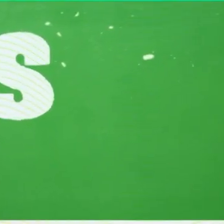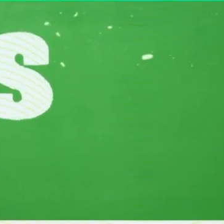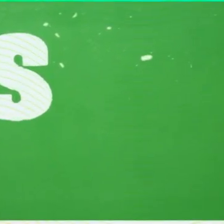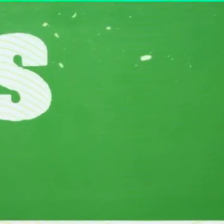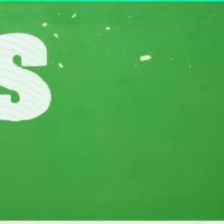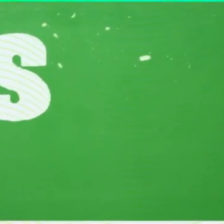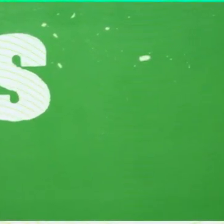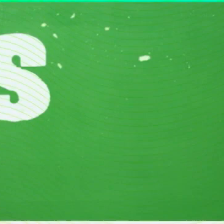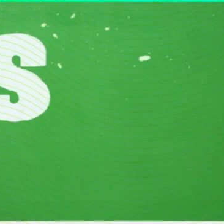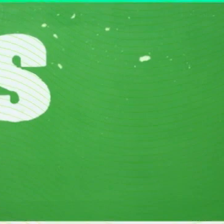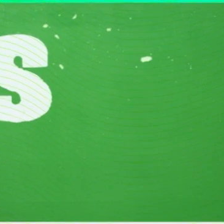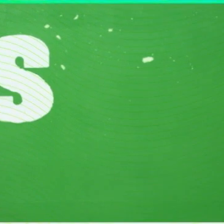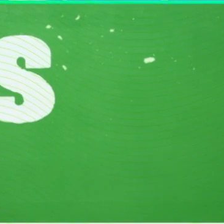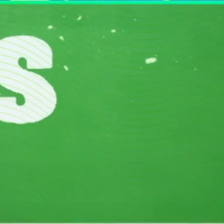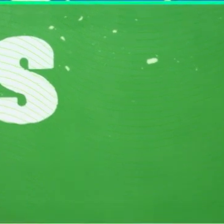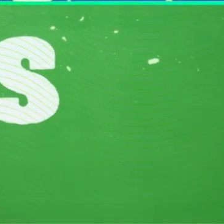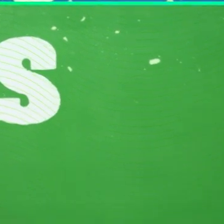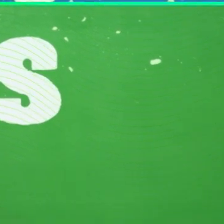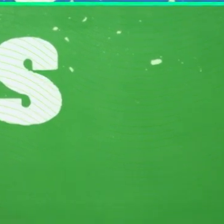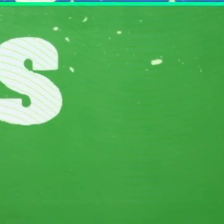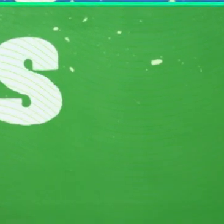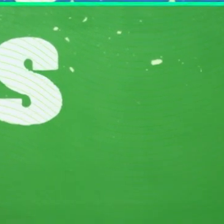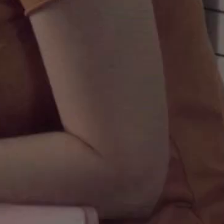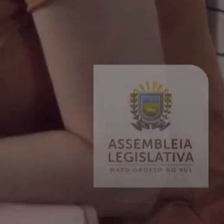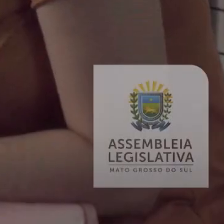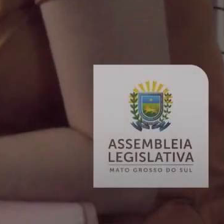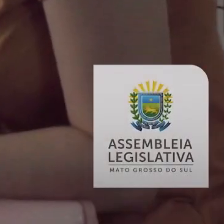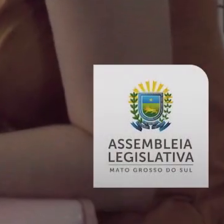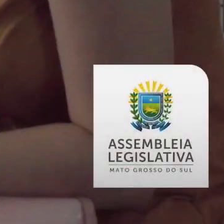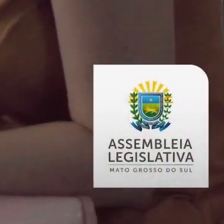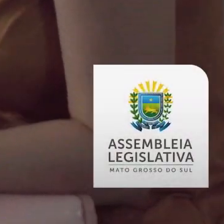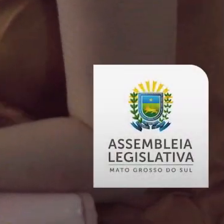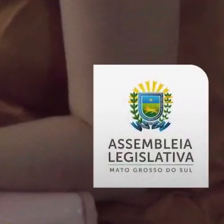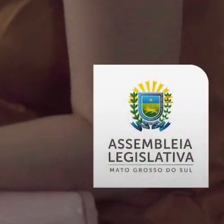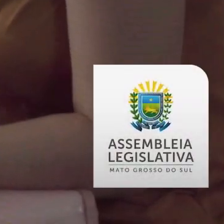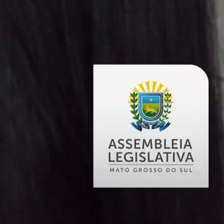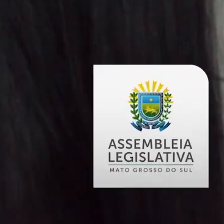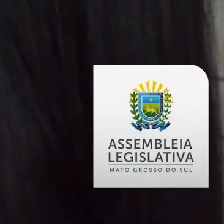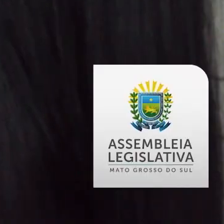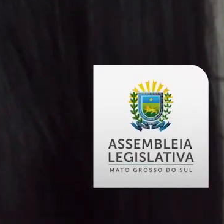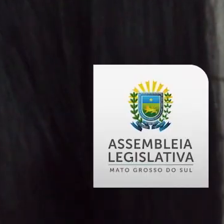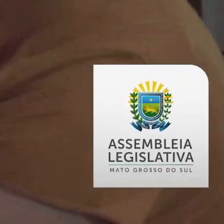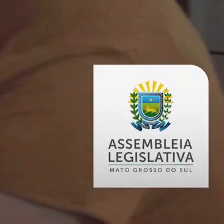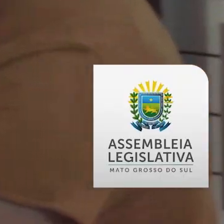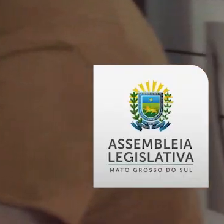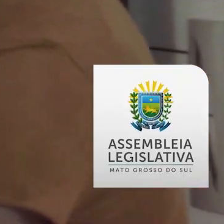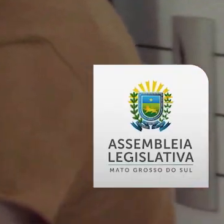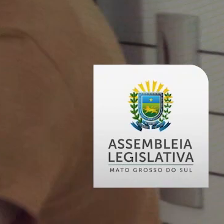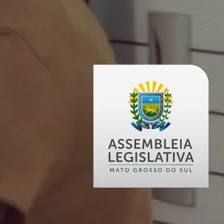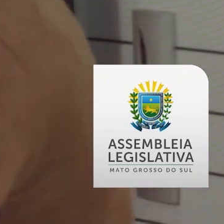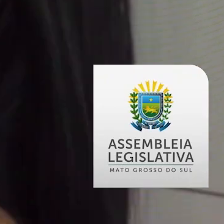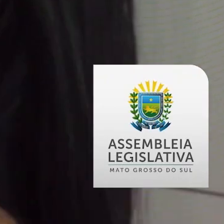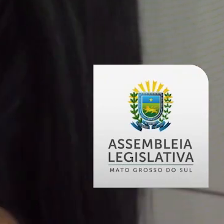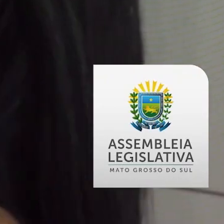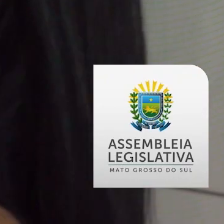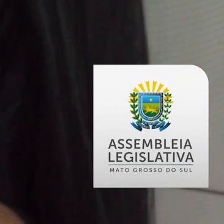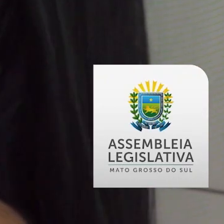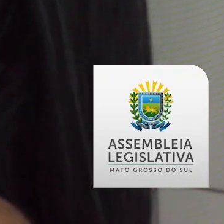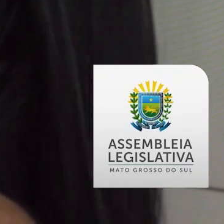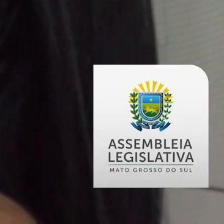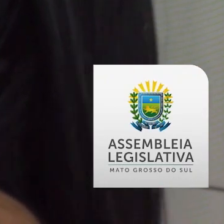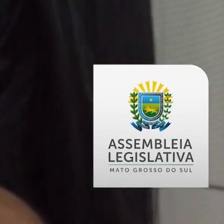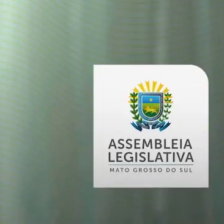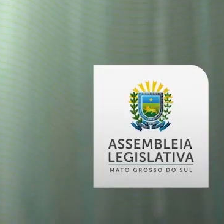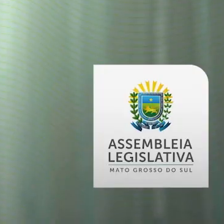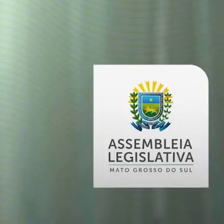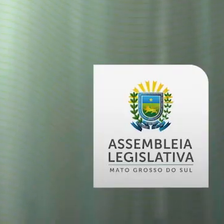proposições discutidos e votados pelos deputados em meio à pandemia. Mas escolhemos falar também da Carol, que recebeu o apoio que precisava nesse